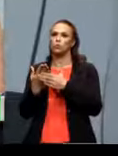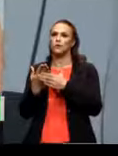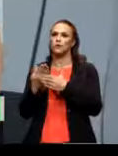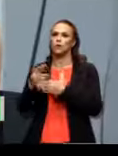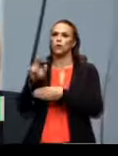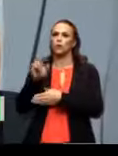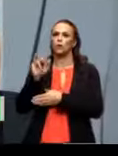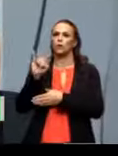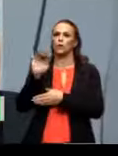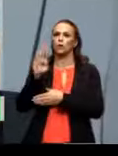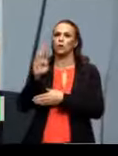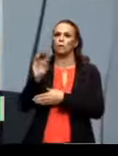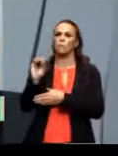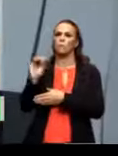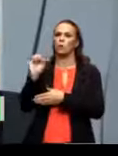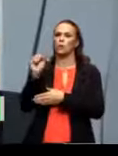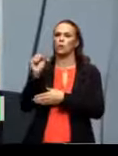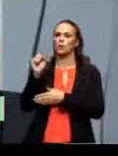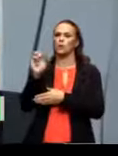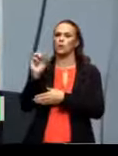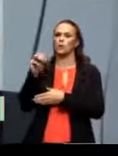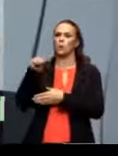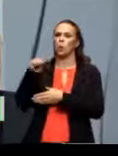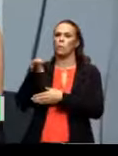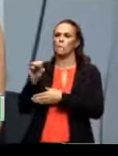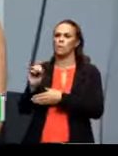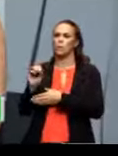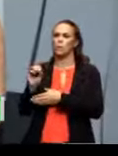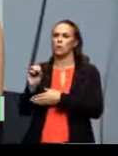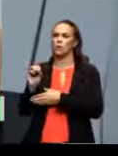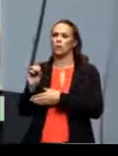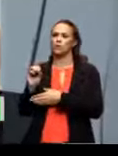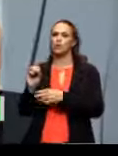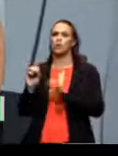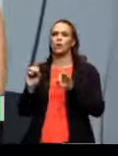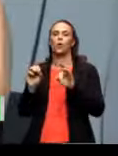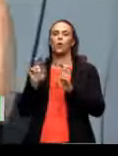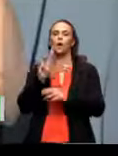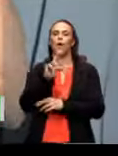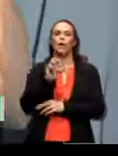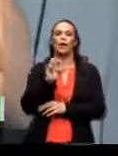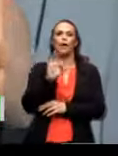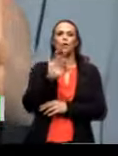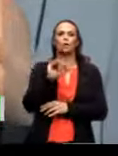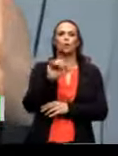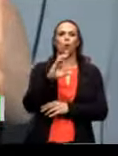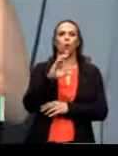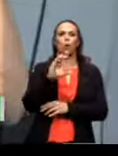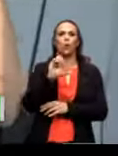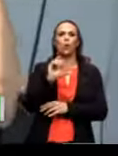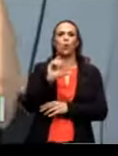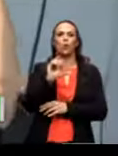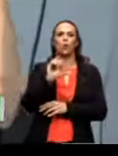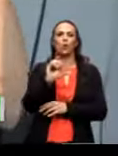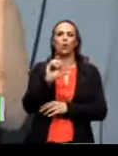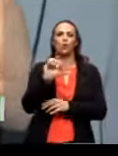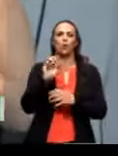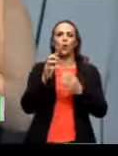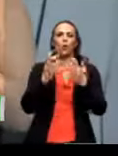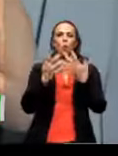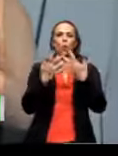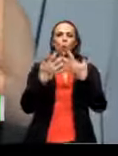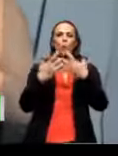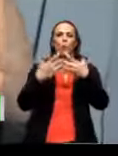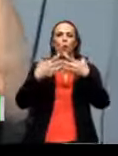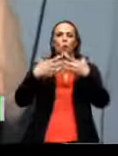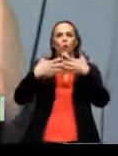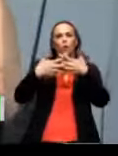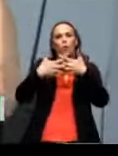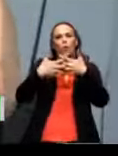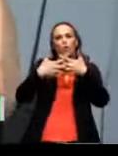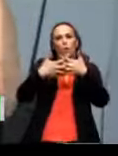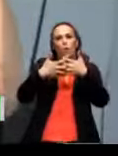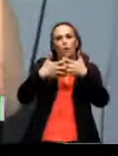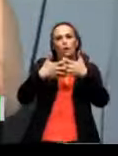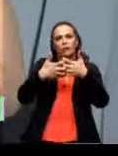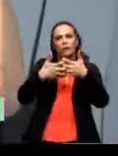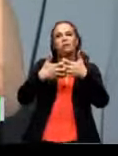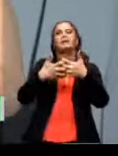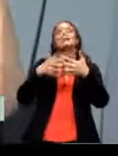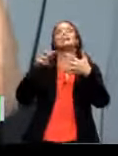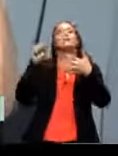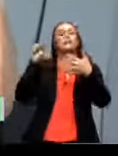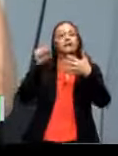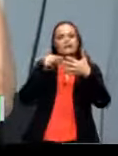retículo endoplasmático rugoso, né? O retículo plasmático é um conjunto de membranas formando um túnel, né?